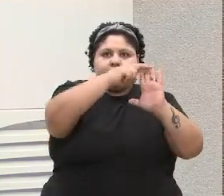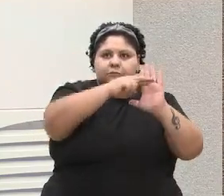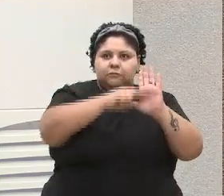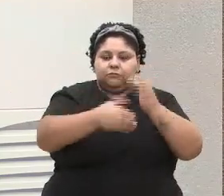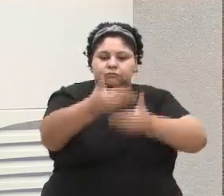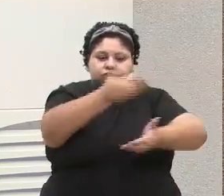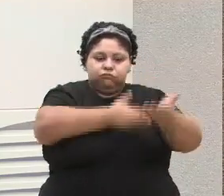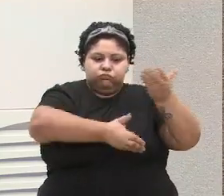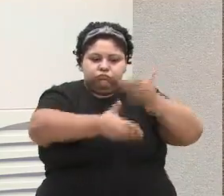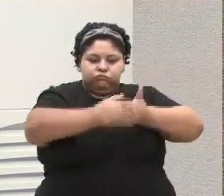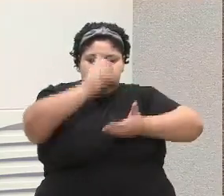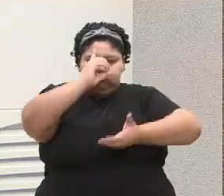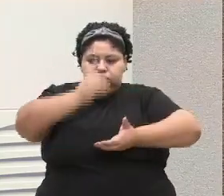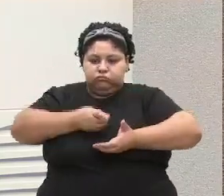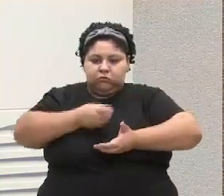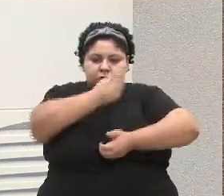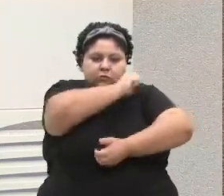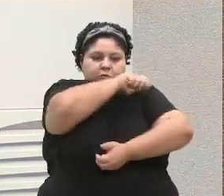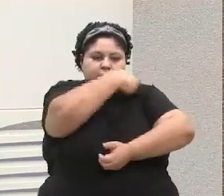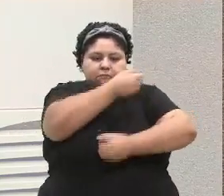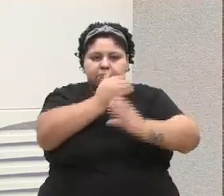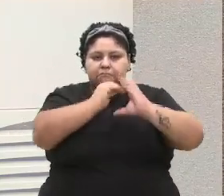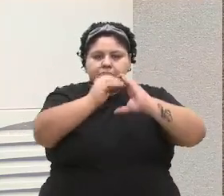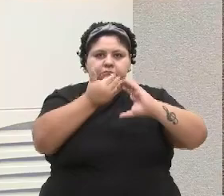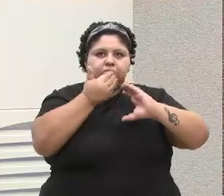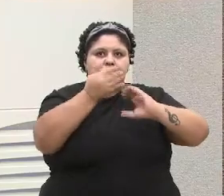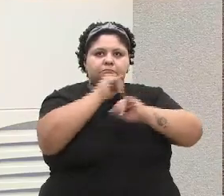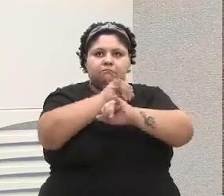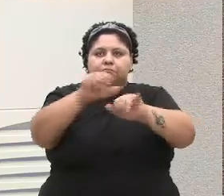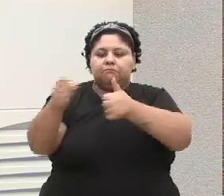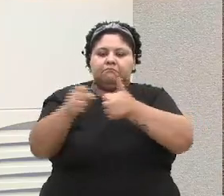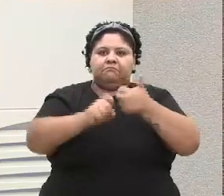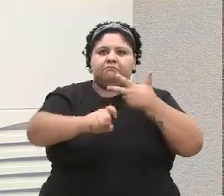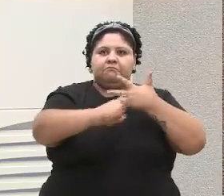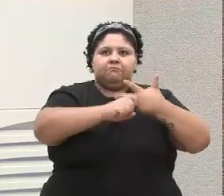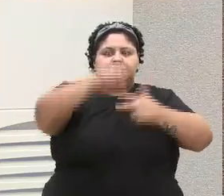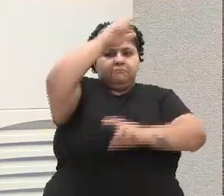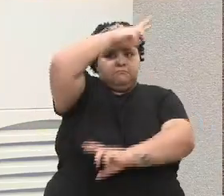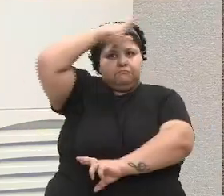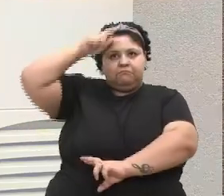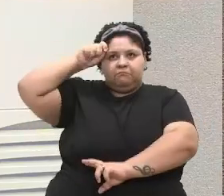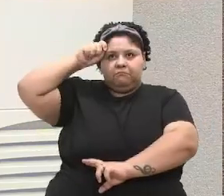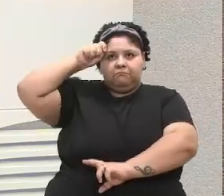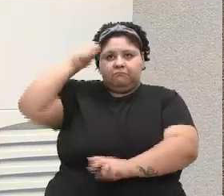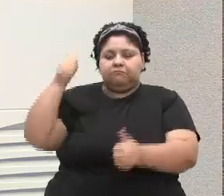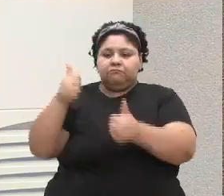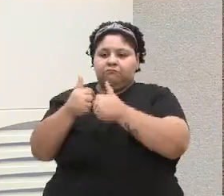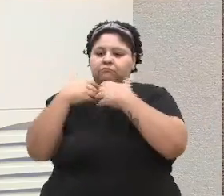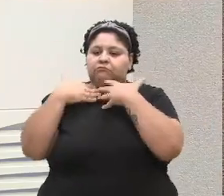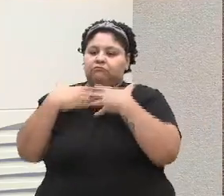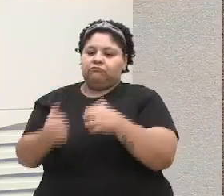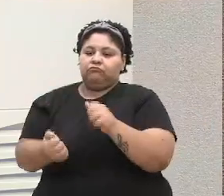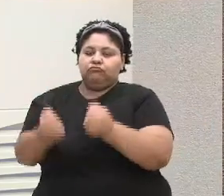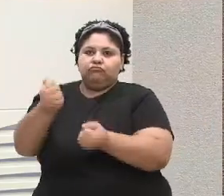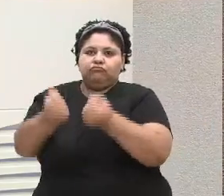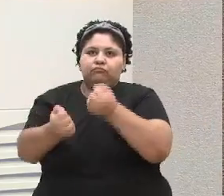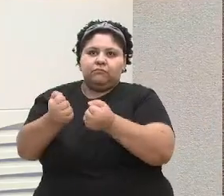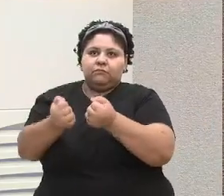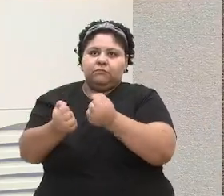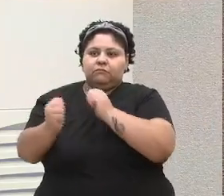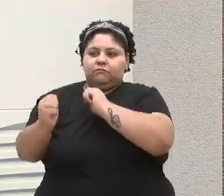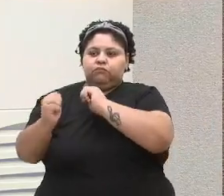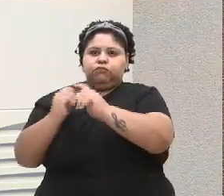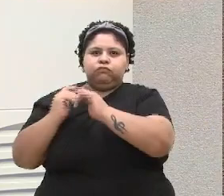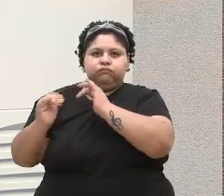dever constitucional de fiscalização, encaminham pedido de informações ao Poder Executivo Municipal, por meio da Secretaria de Trânsito, Transporte e